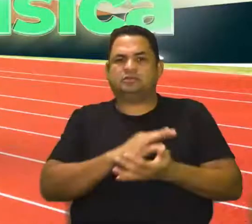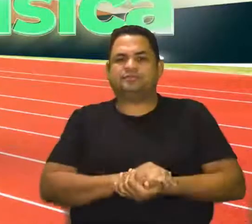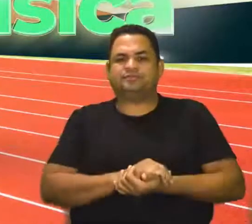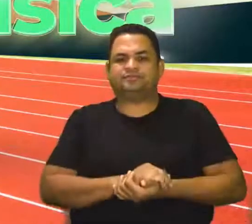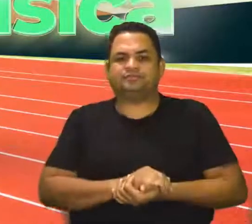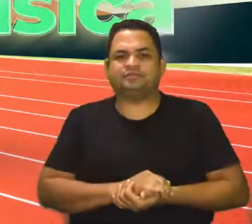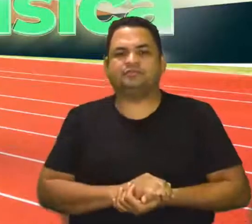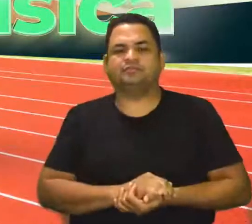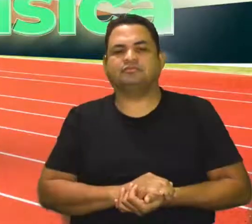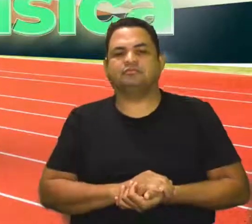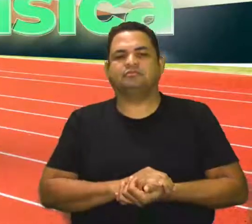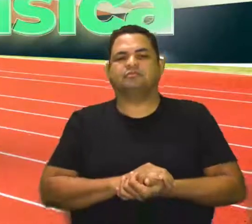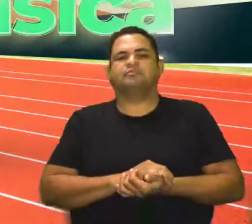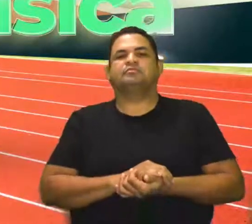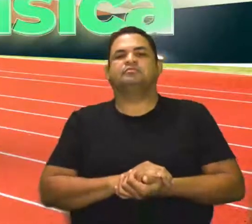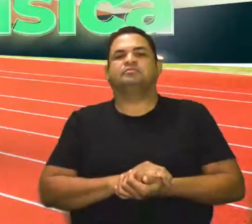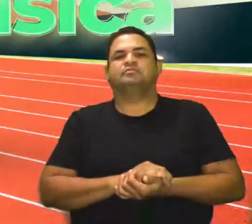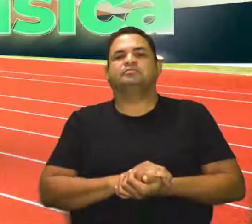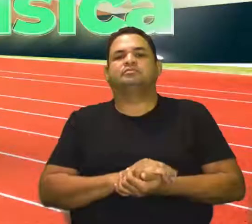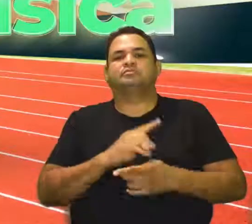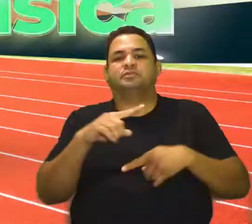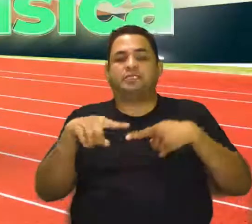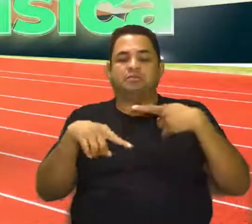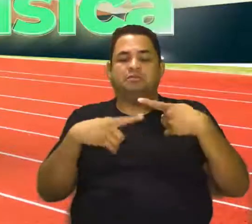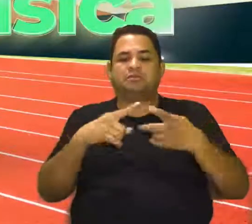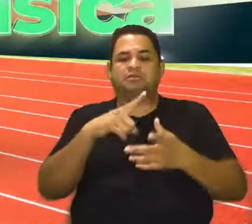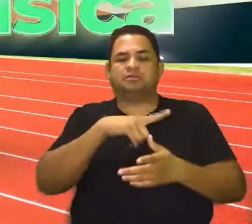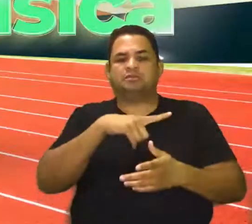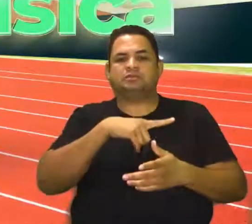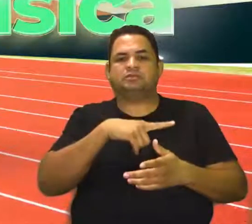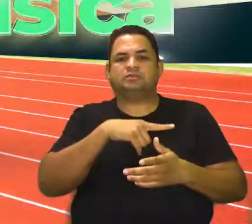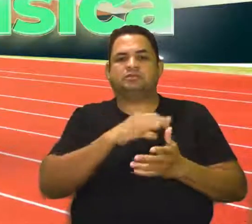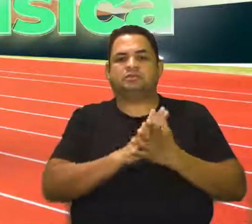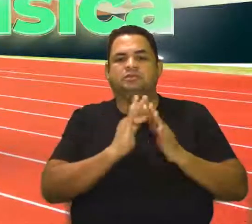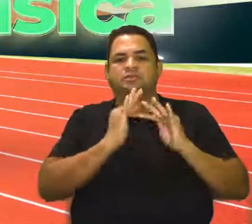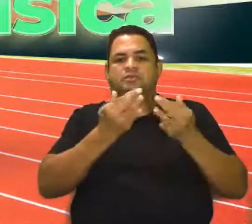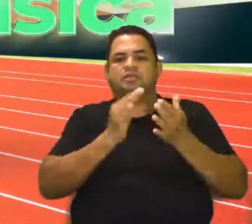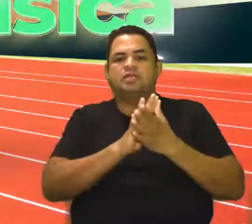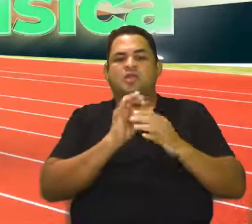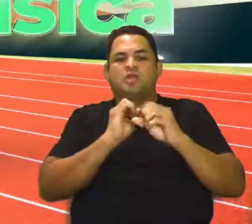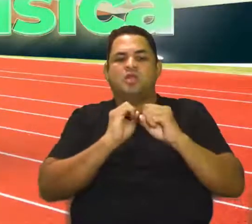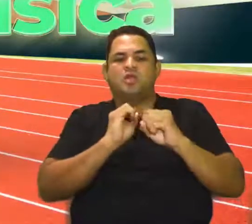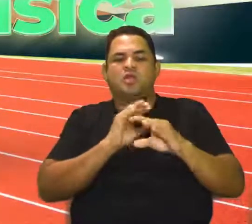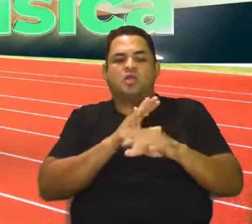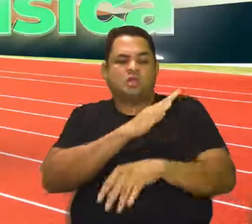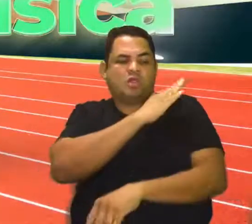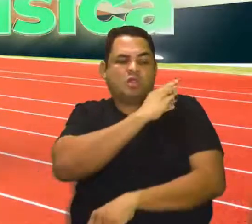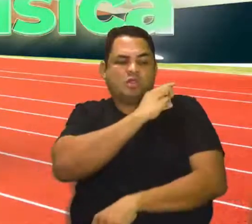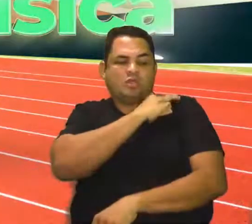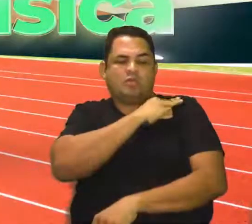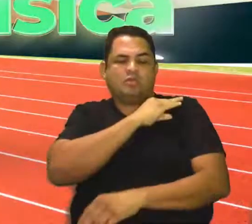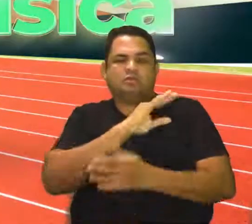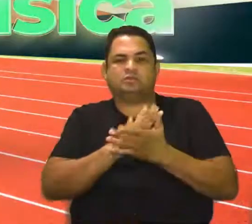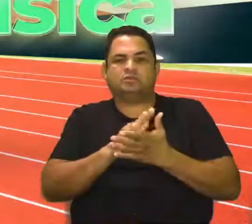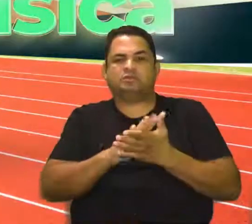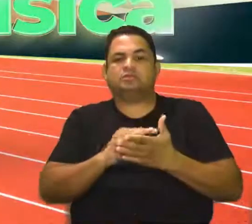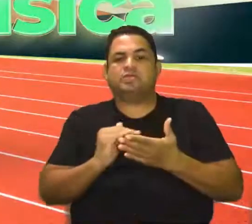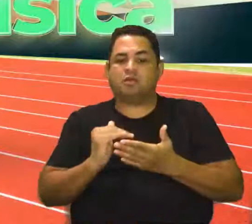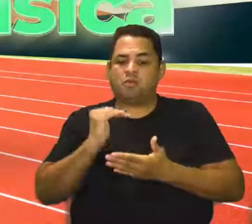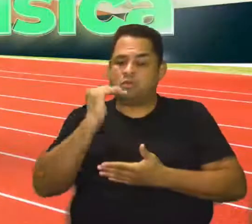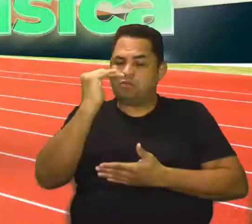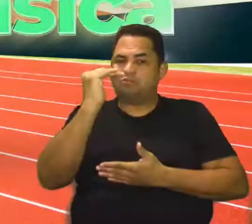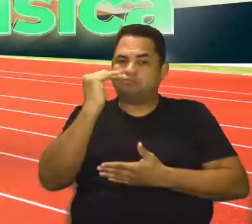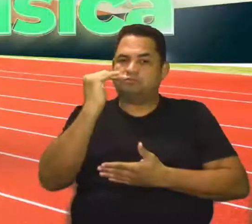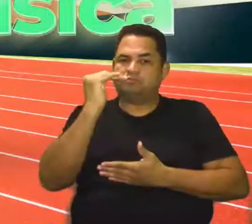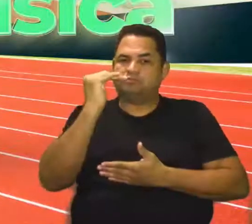sua faixa etária de idade. Saiu desse degrau, você está terminando o ensino médio. Você vai parar aqui? Não, você tem que ir para o próximo